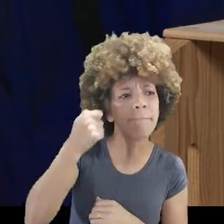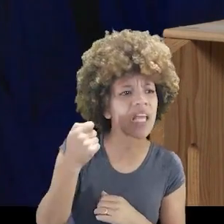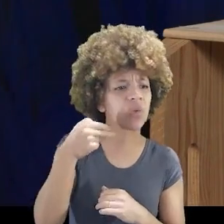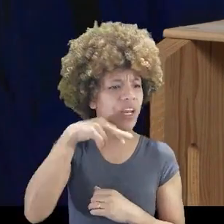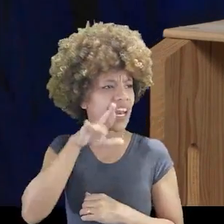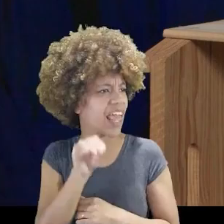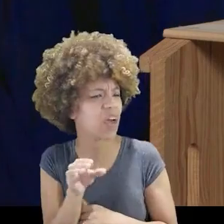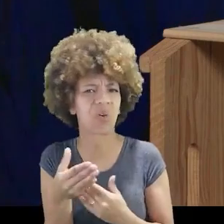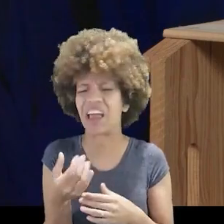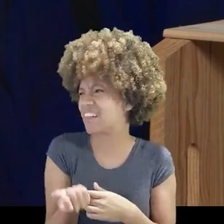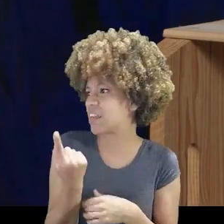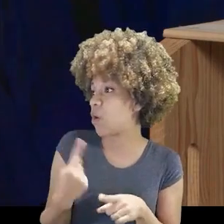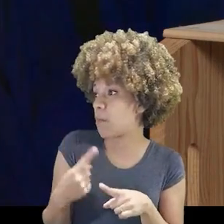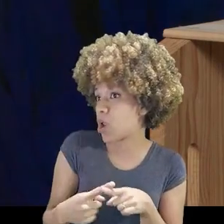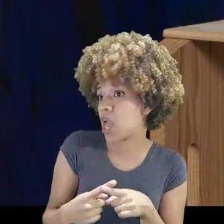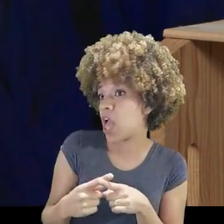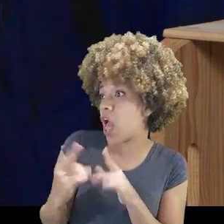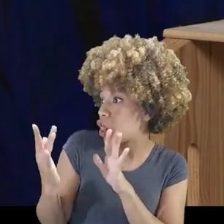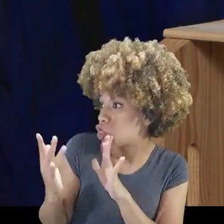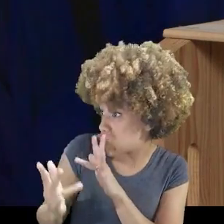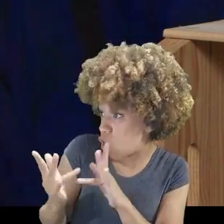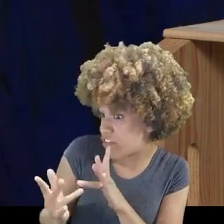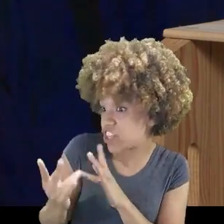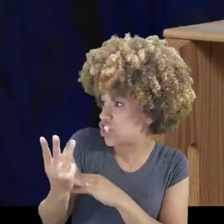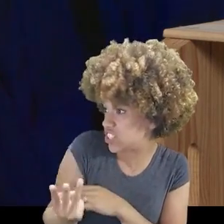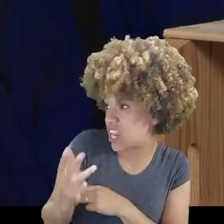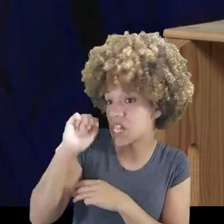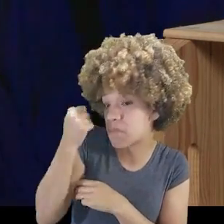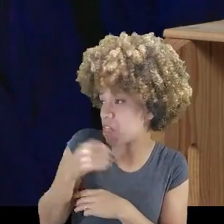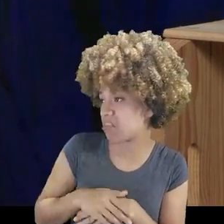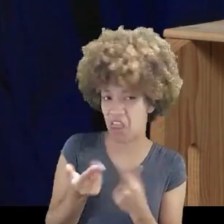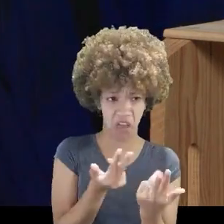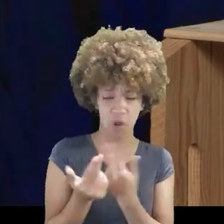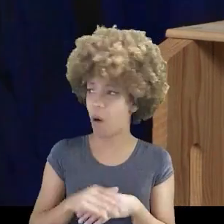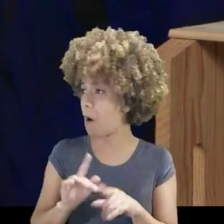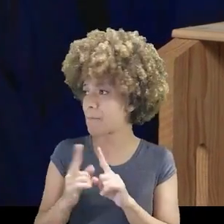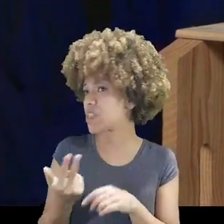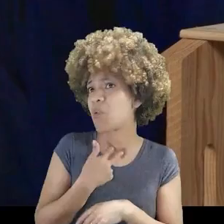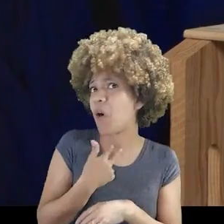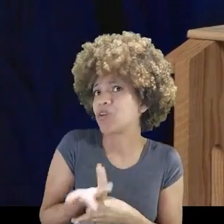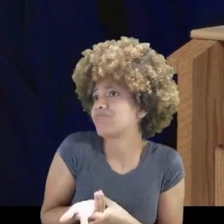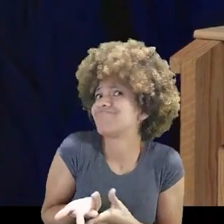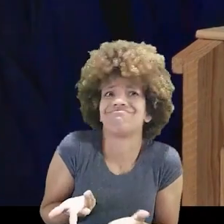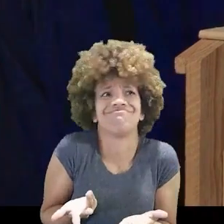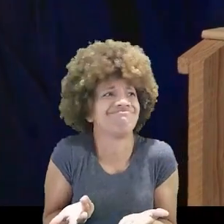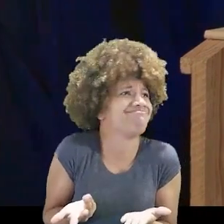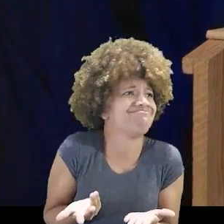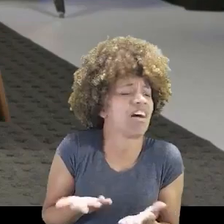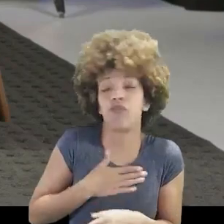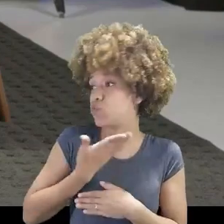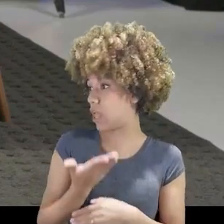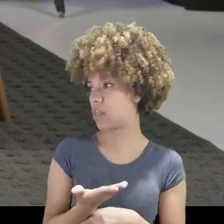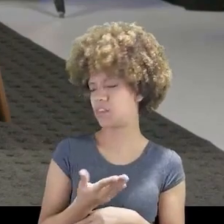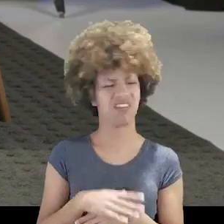é um negócio estranho porque para mim eu fui na hora de três negros para mim meu filho é tudo igual a minha cabeça mas eu não posso falar então assim eu fico